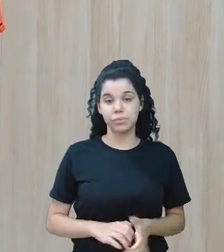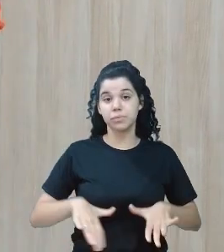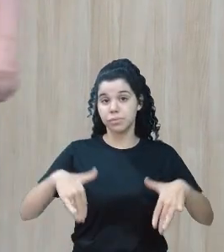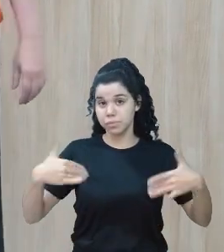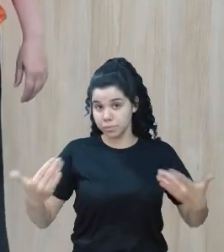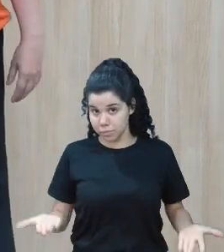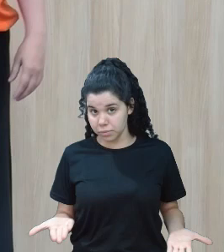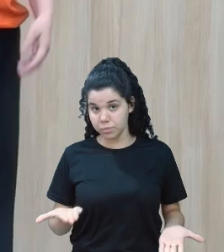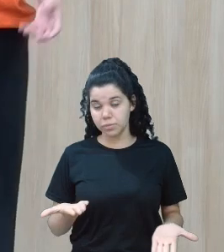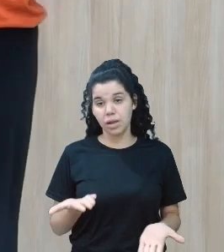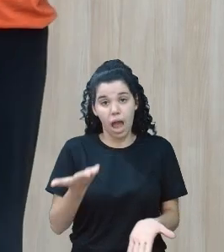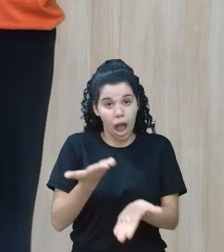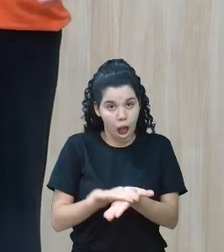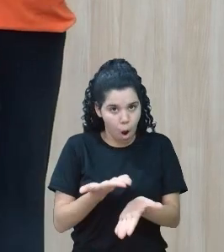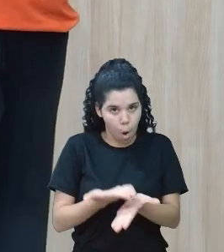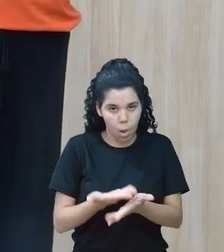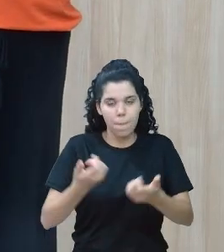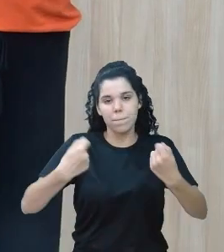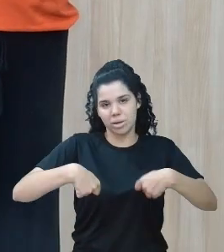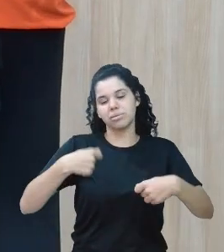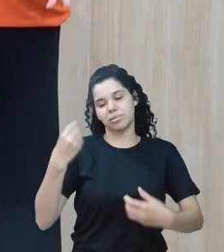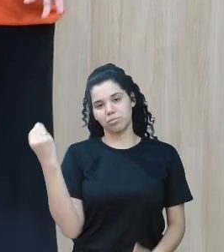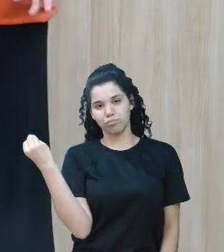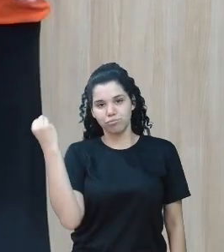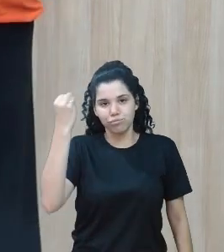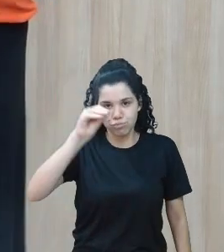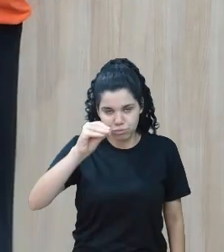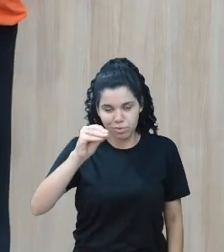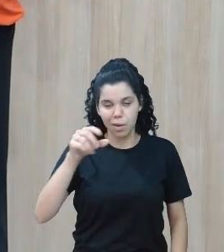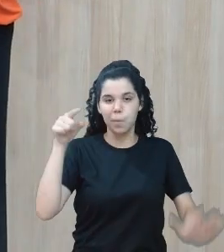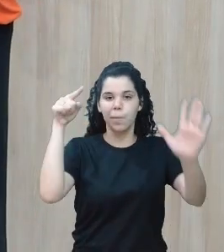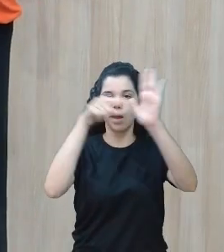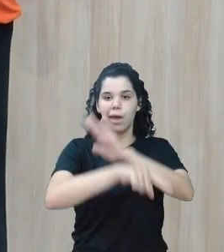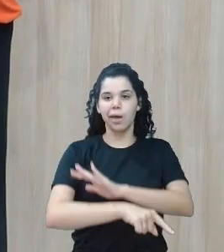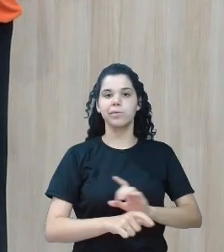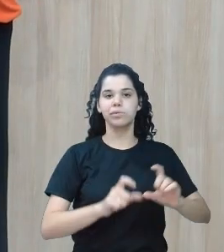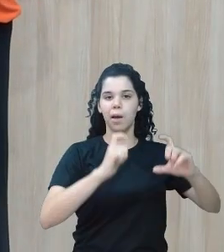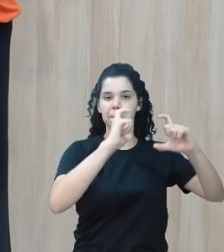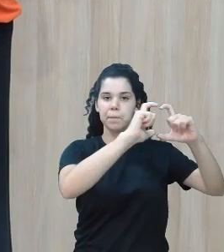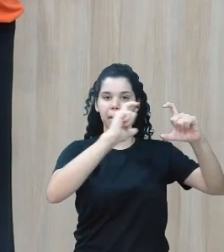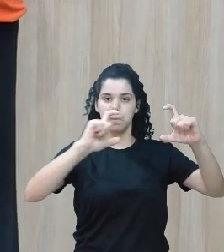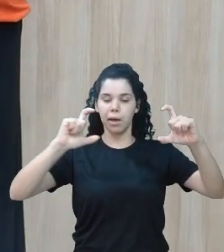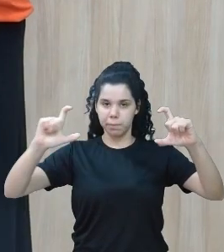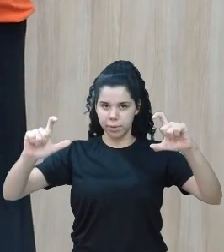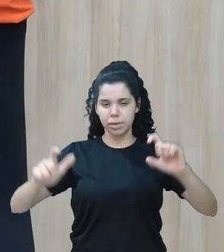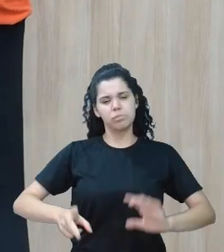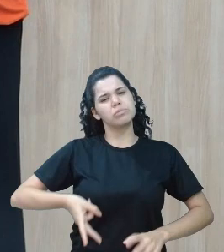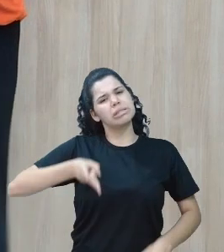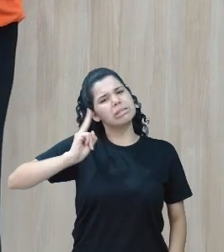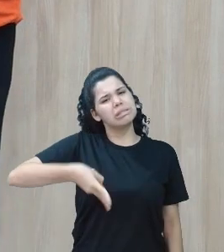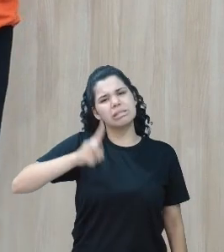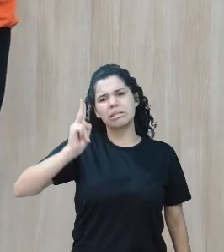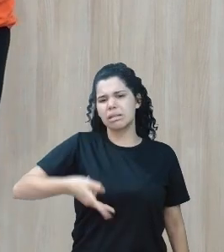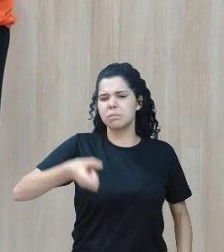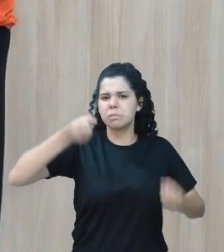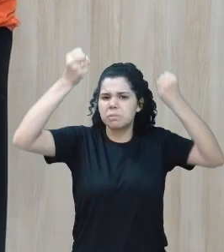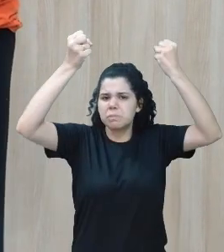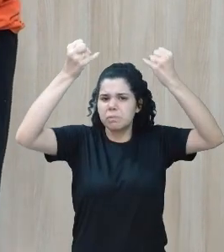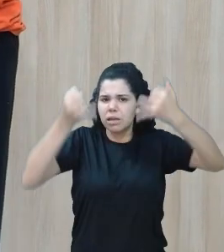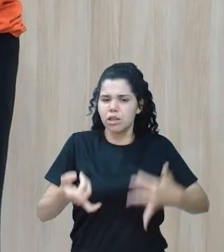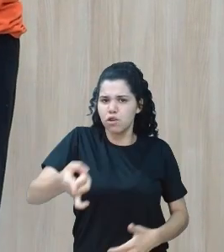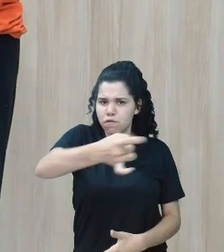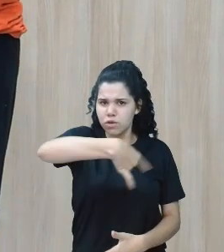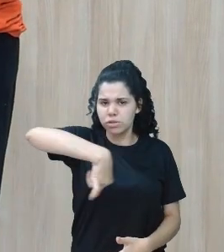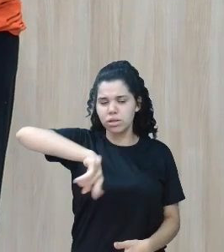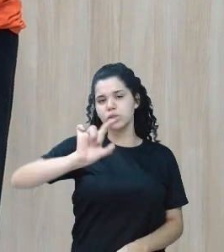Logicamente, na nossa aula não pode faltar uma questão de tiras. Eu sempre venho falando muito aqui com vocês sobre essas questões,